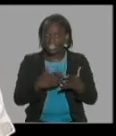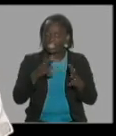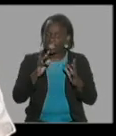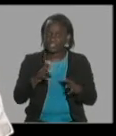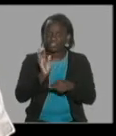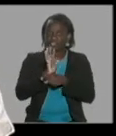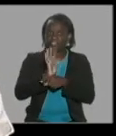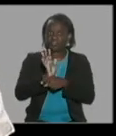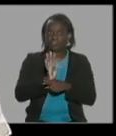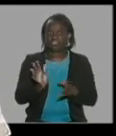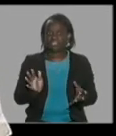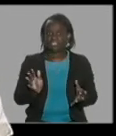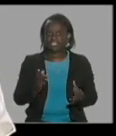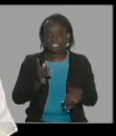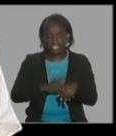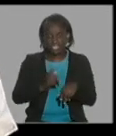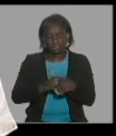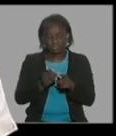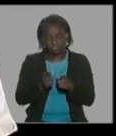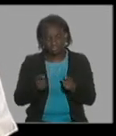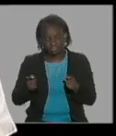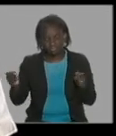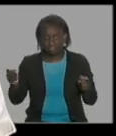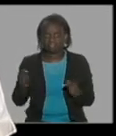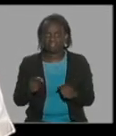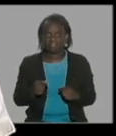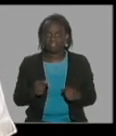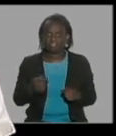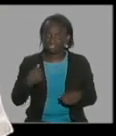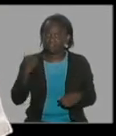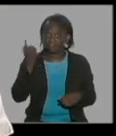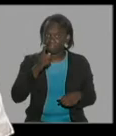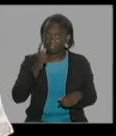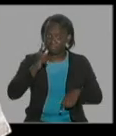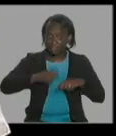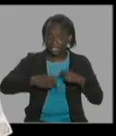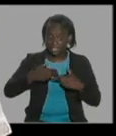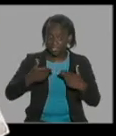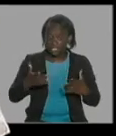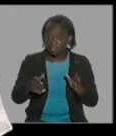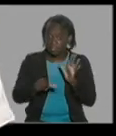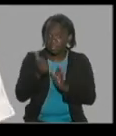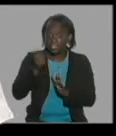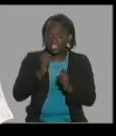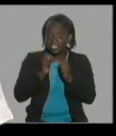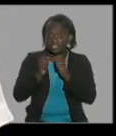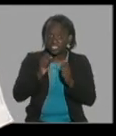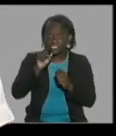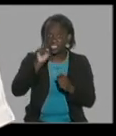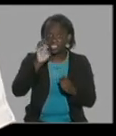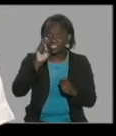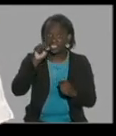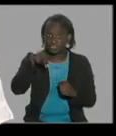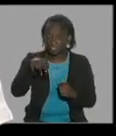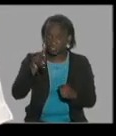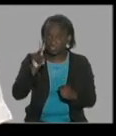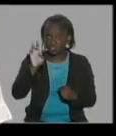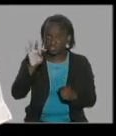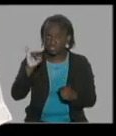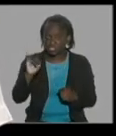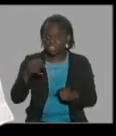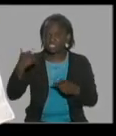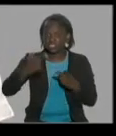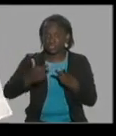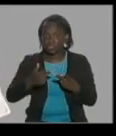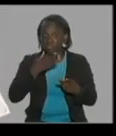virando um documentário com o tempo, assim. Eu falei, cara, tô conseguindo material. A primeira entrevista que eu fiz foi com o Xion Kuti, filho